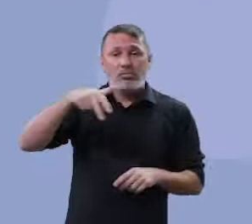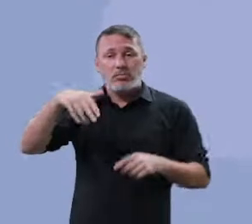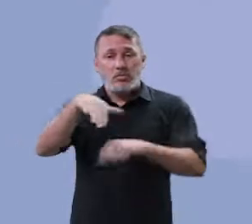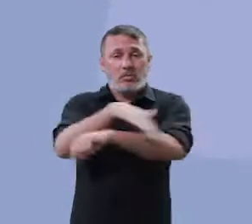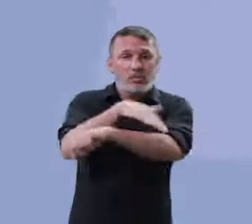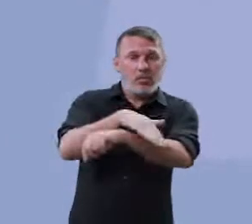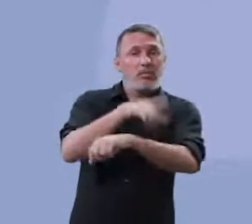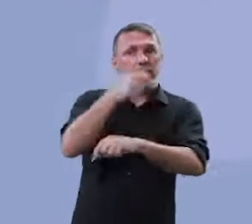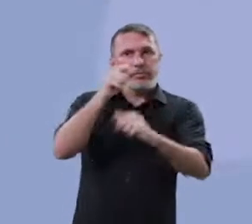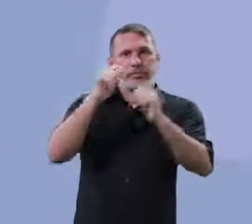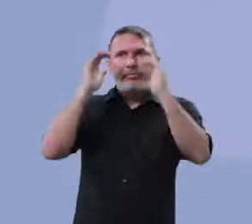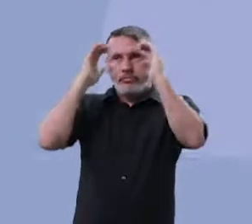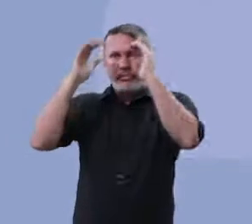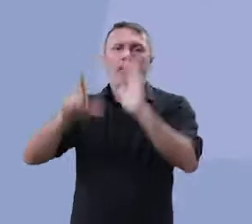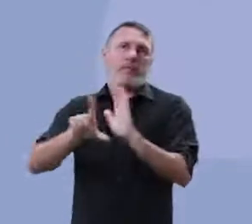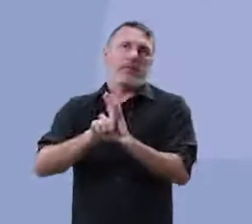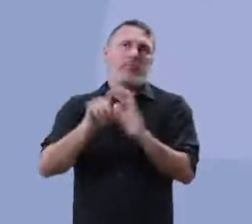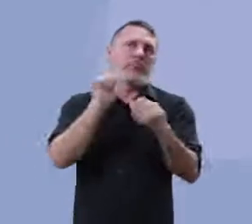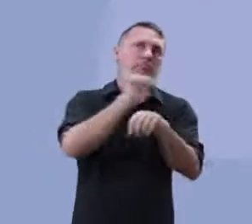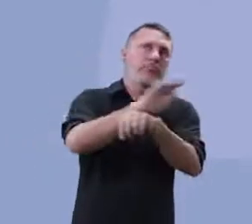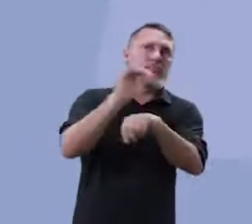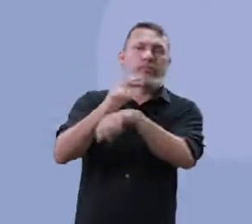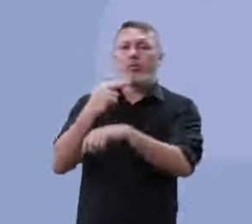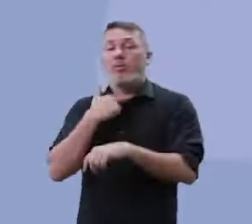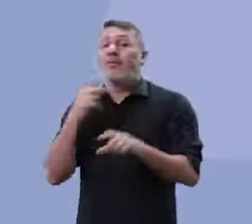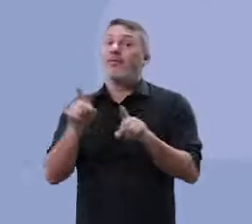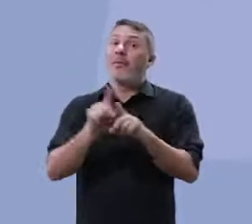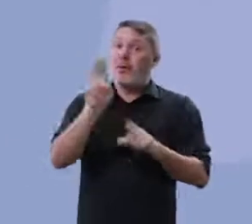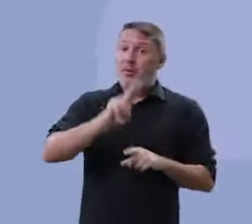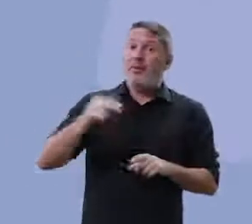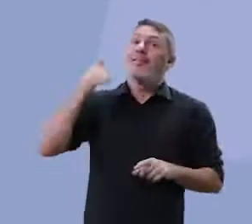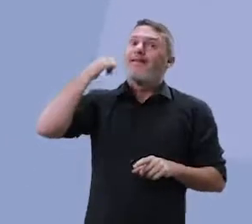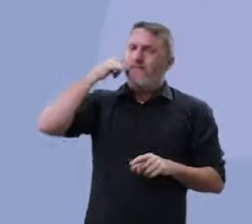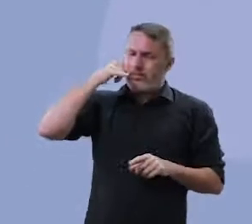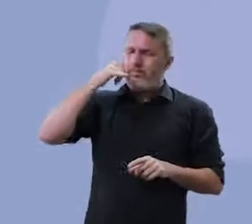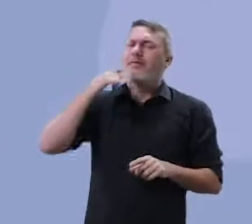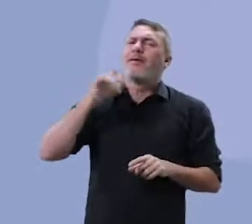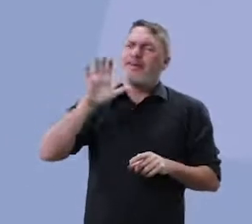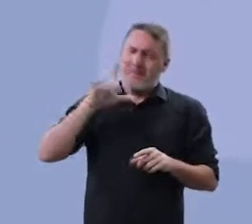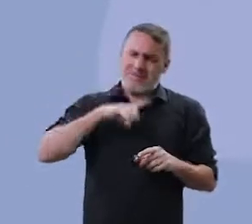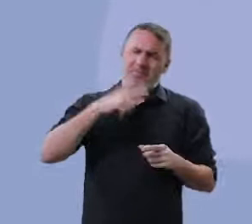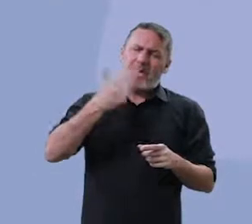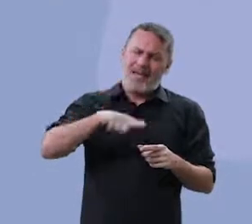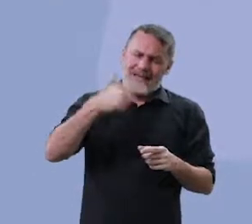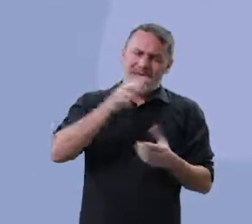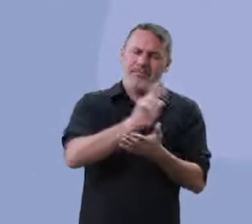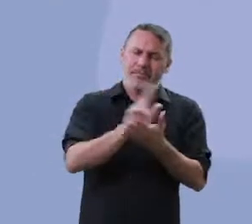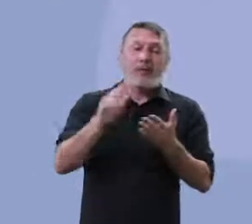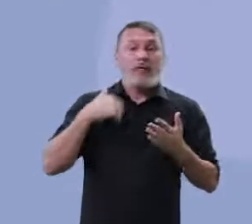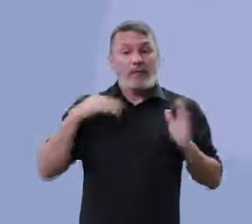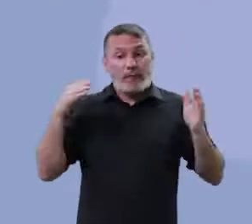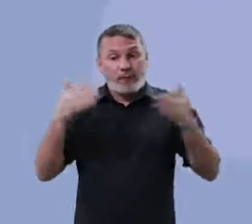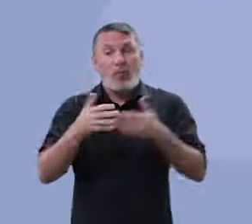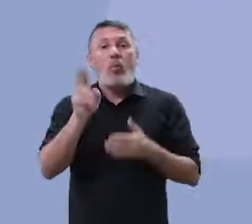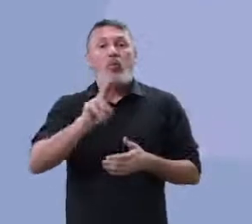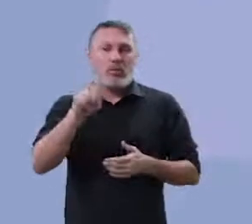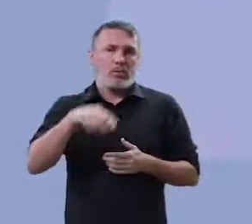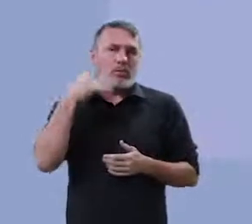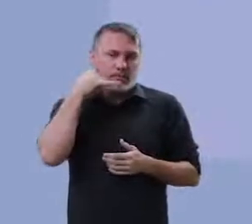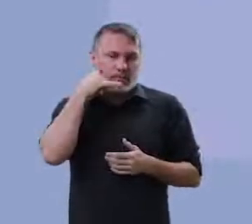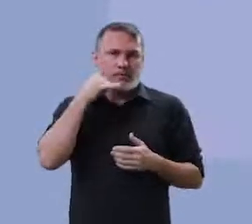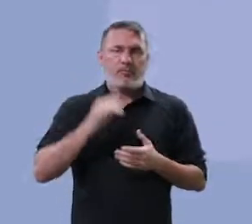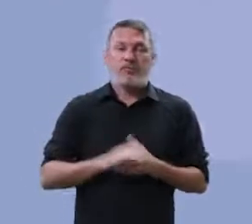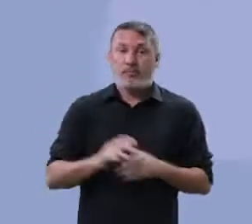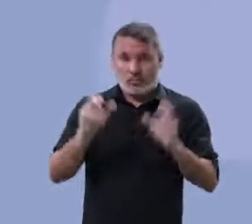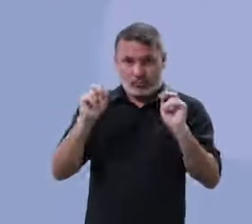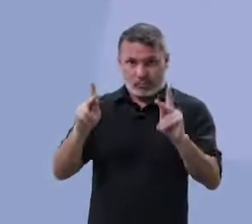pedestres, tem a questão do desrespeito às leis e principalmente o uso do celular. Tem outros fatos, mas eu falo do uso do